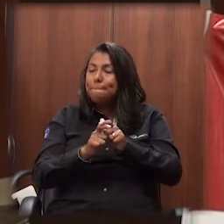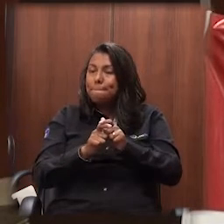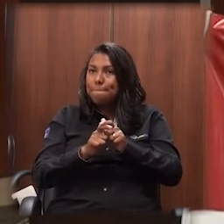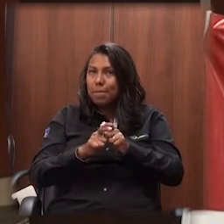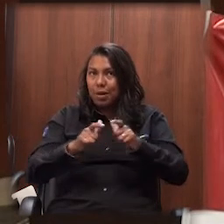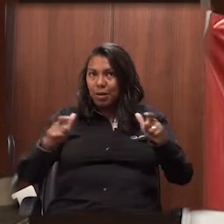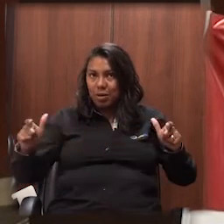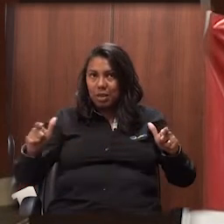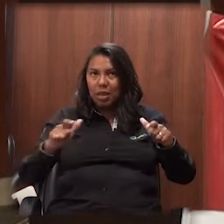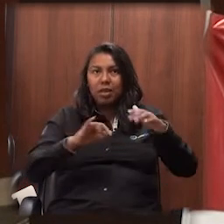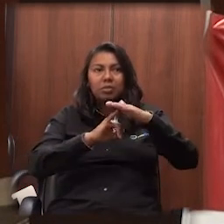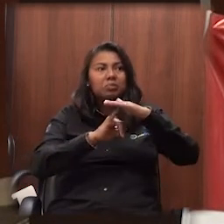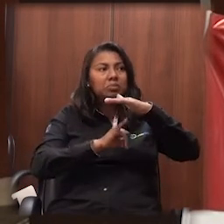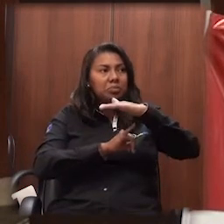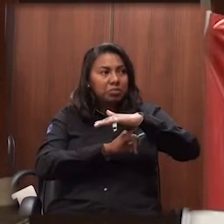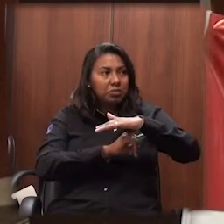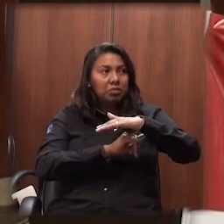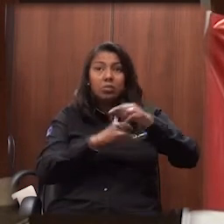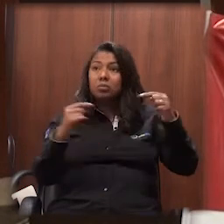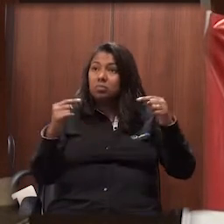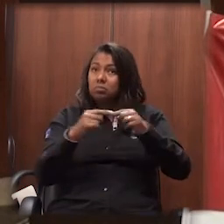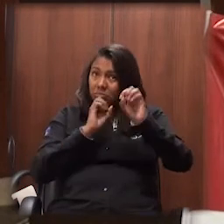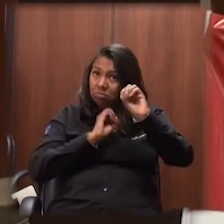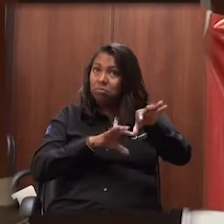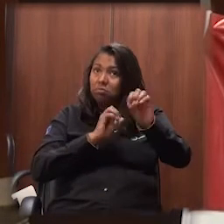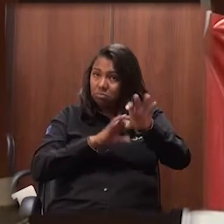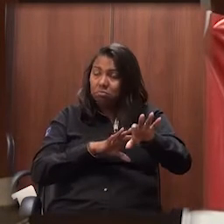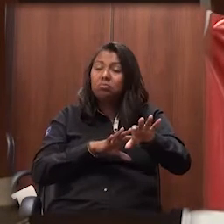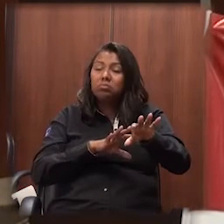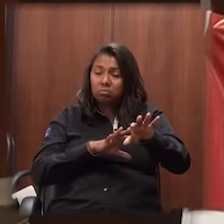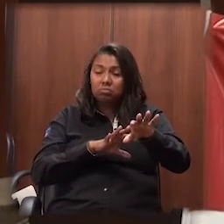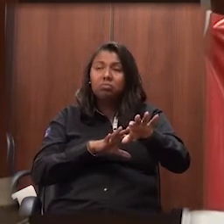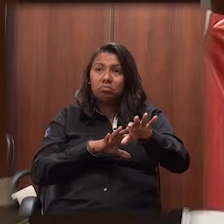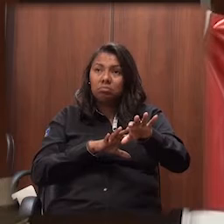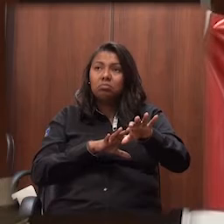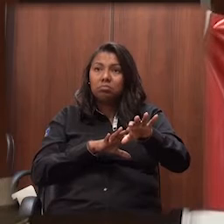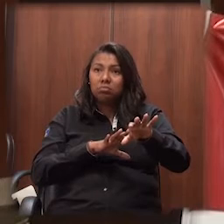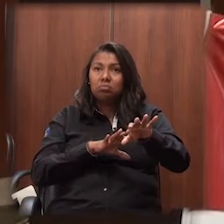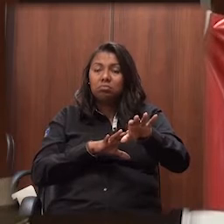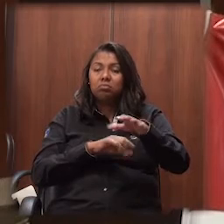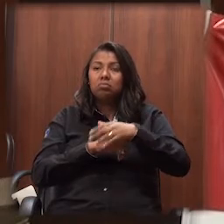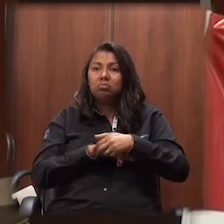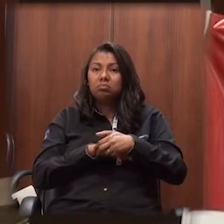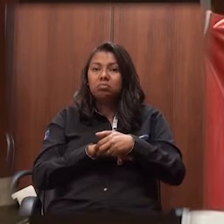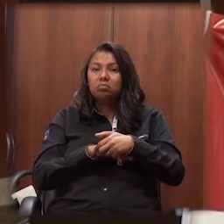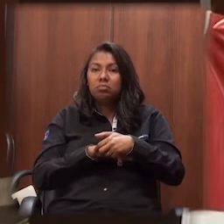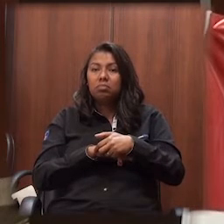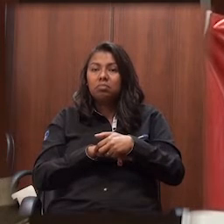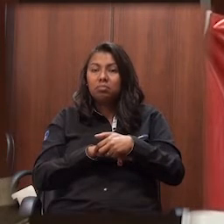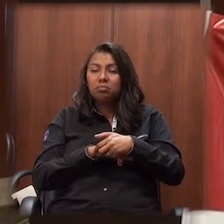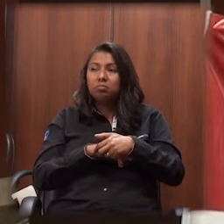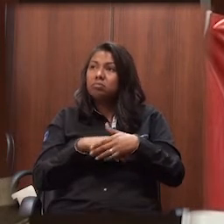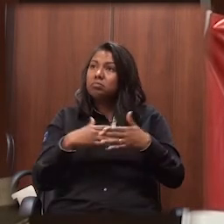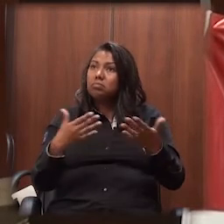das instituições são instituições educativas, de alguma natureza são instituições educativas, de